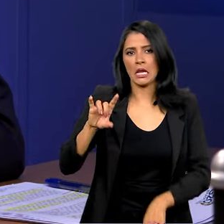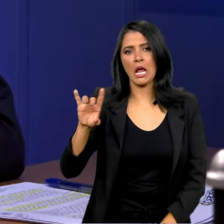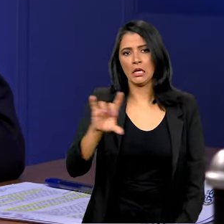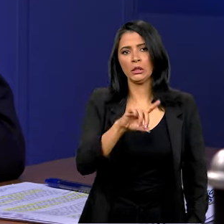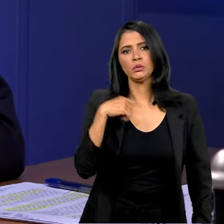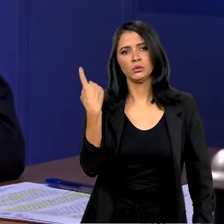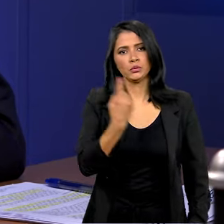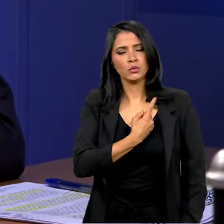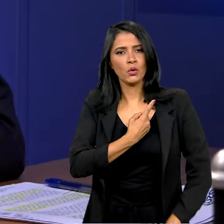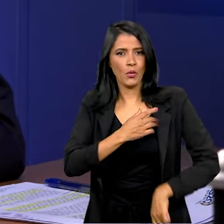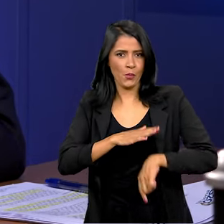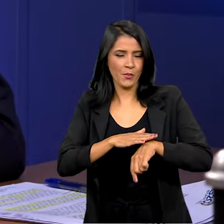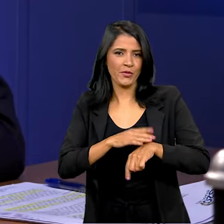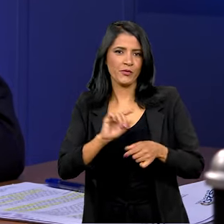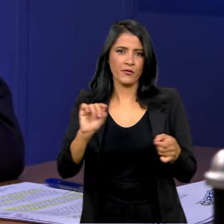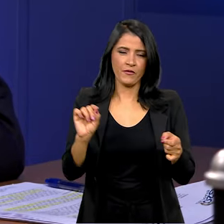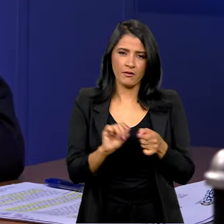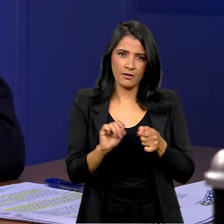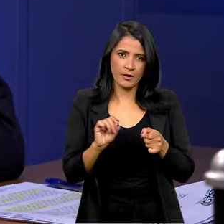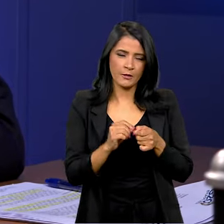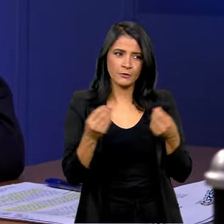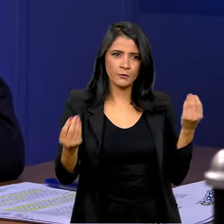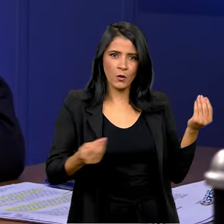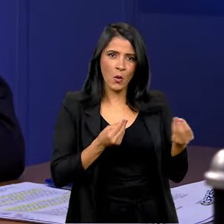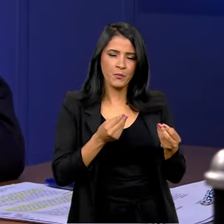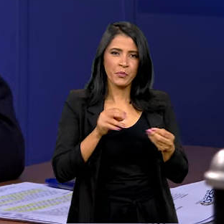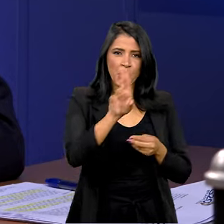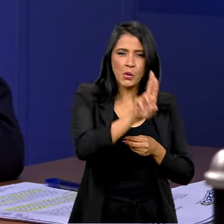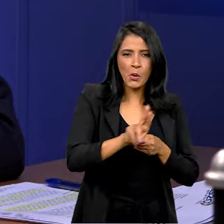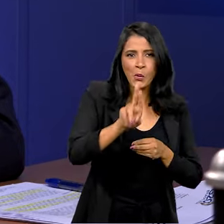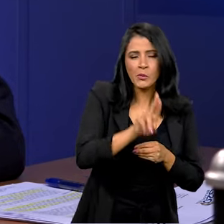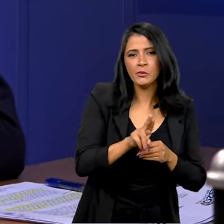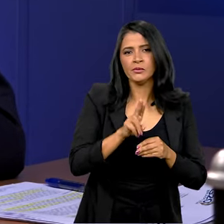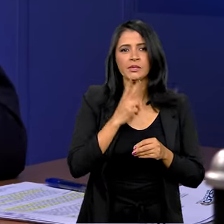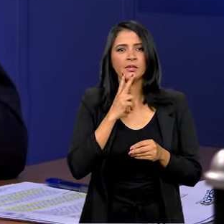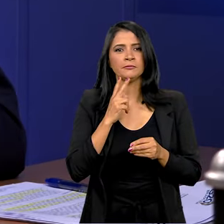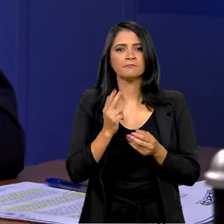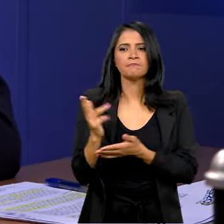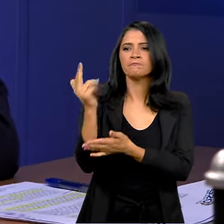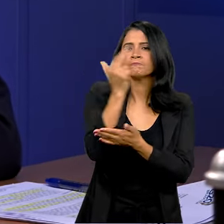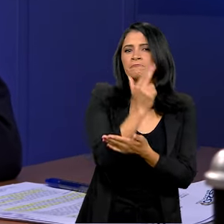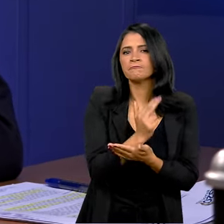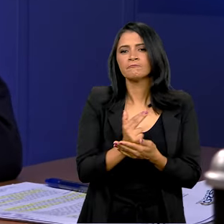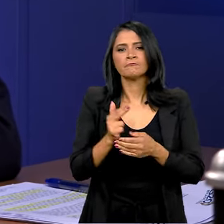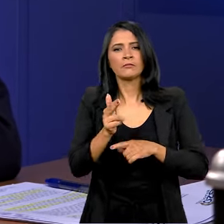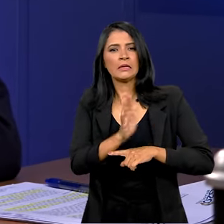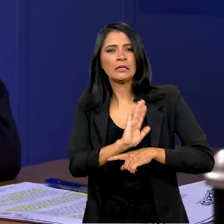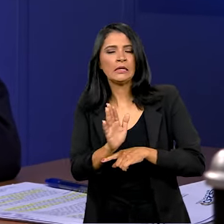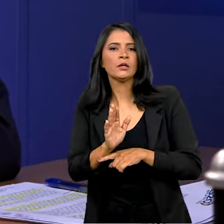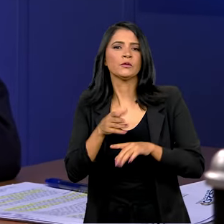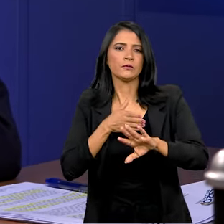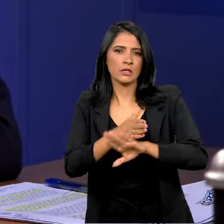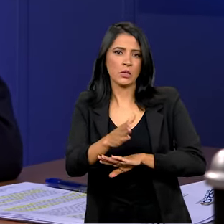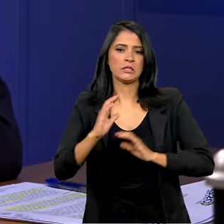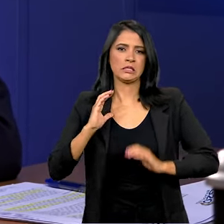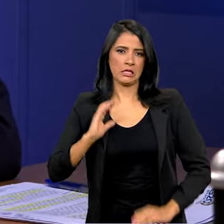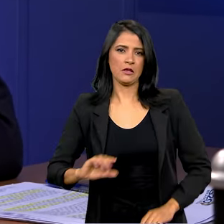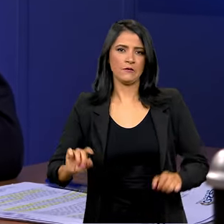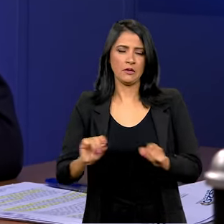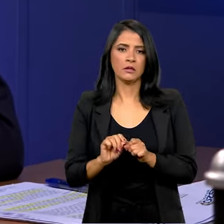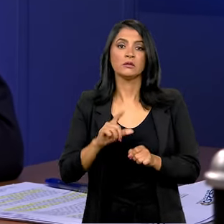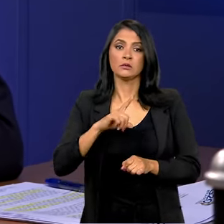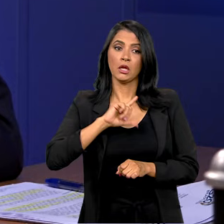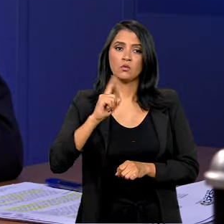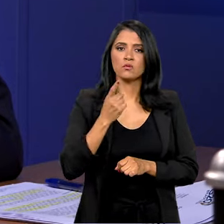cada um de nós quando nós fazemos uso das das mídias quando nós exercitamos a nossa cidadania